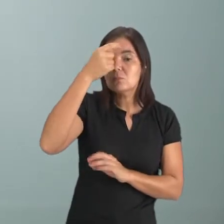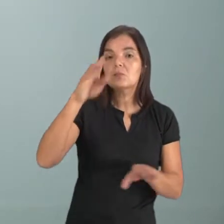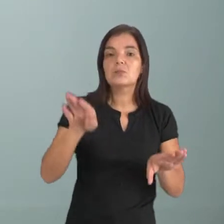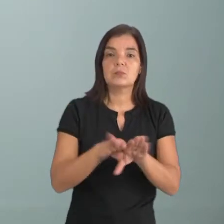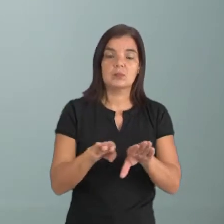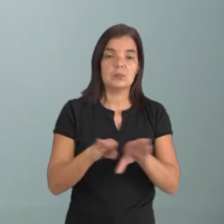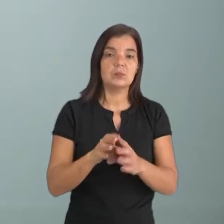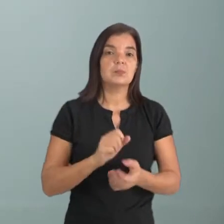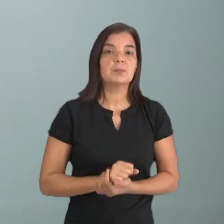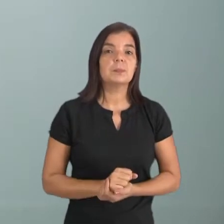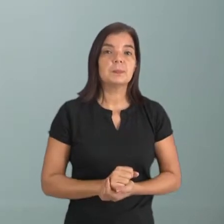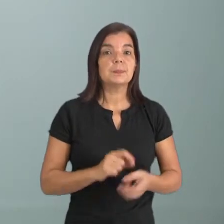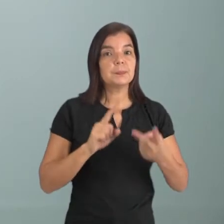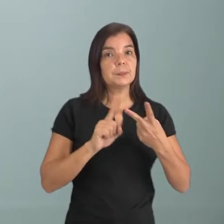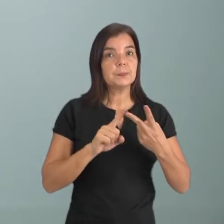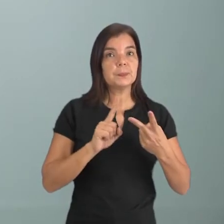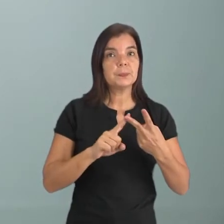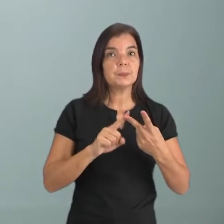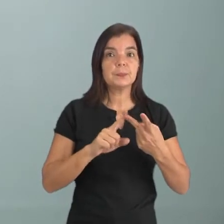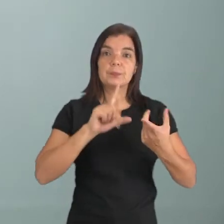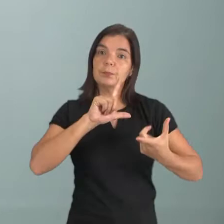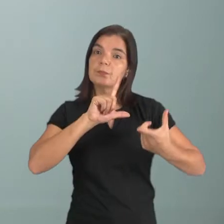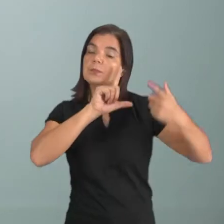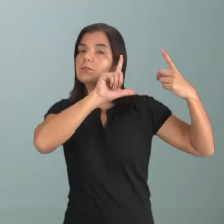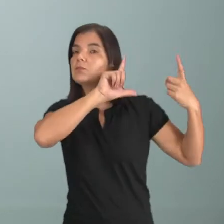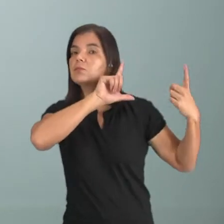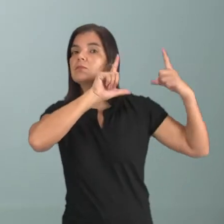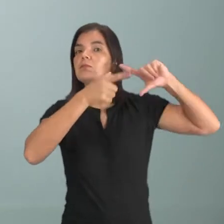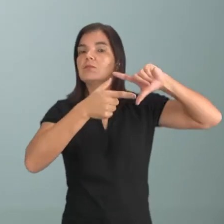né? Então, já nas tradições, né,